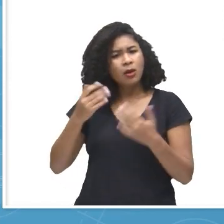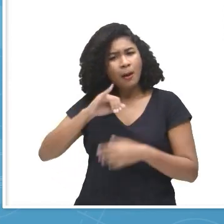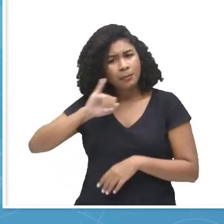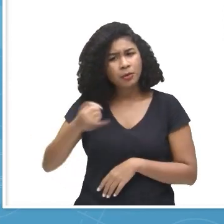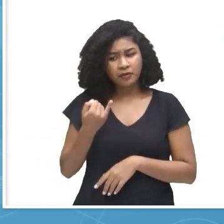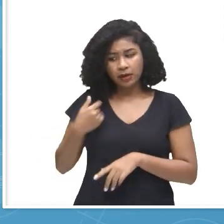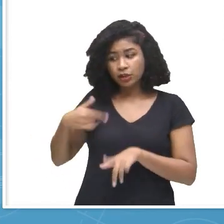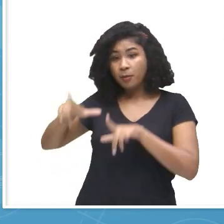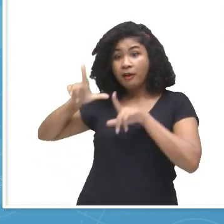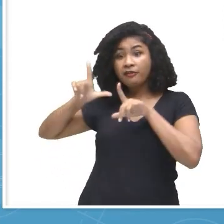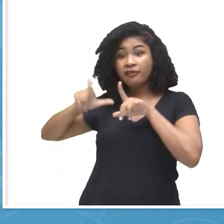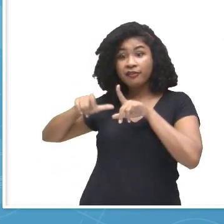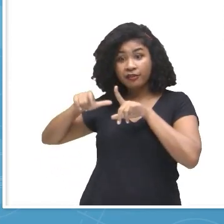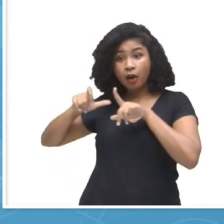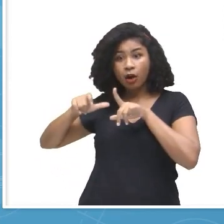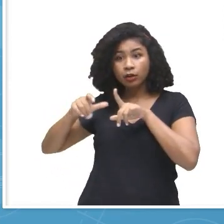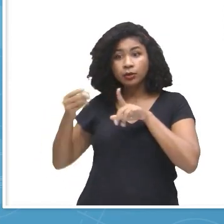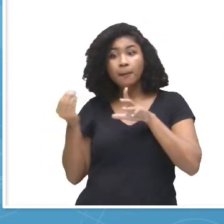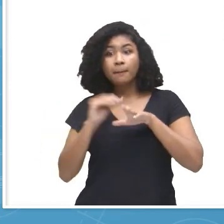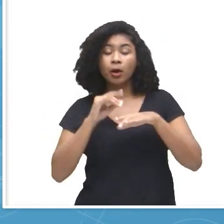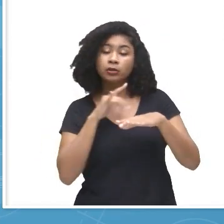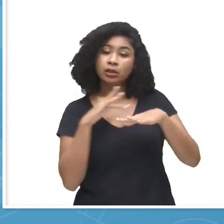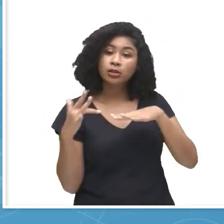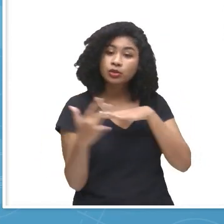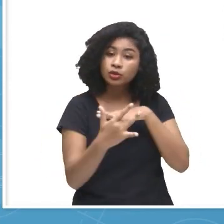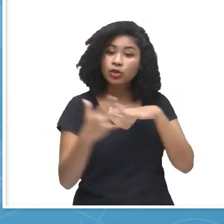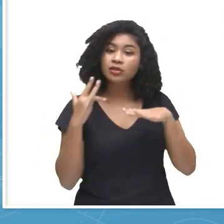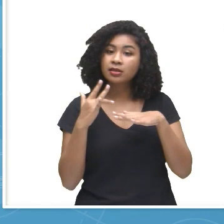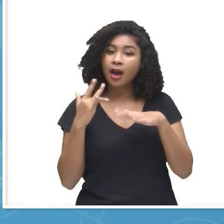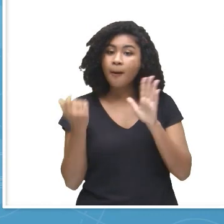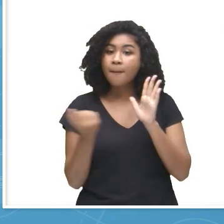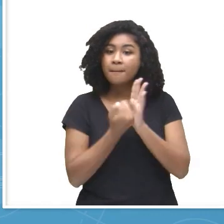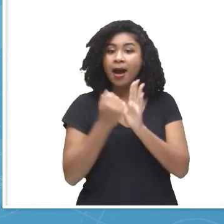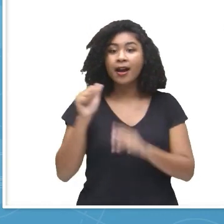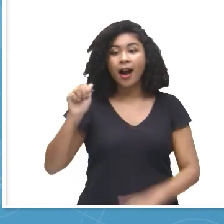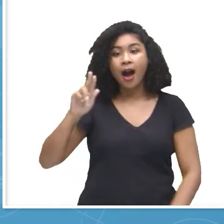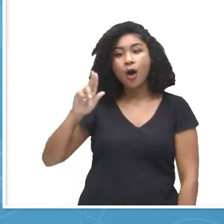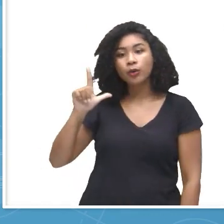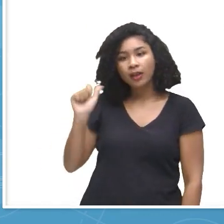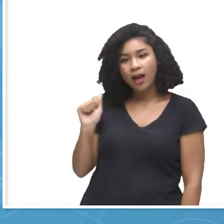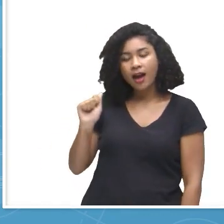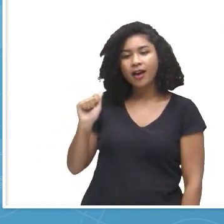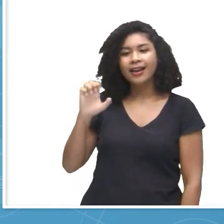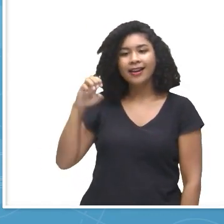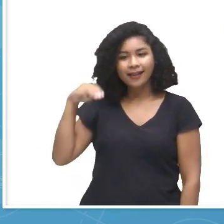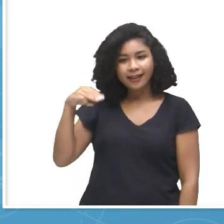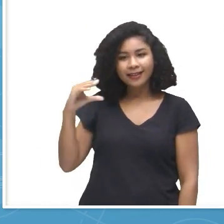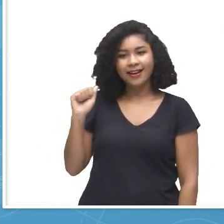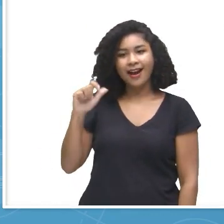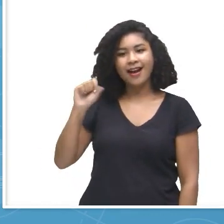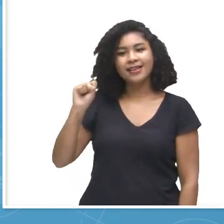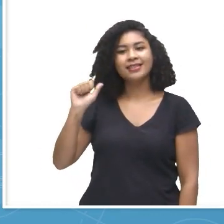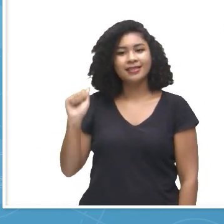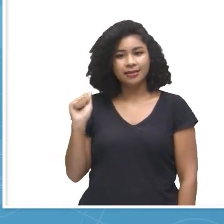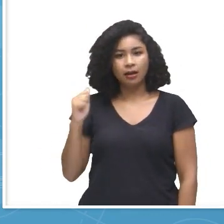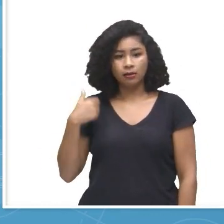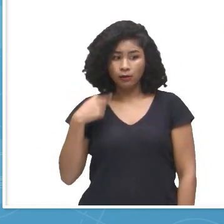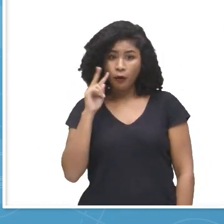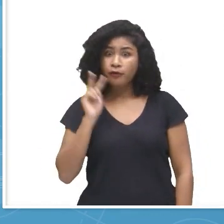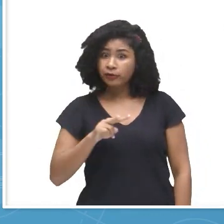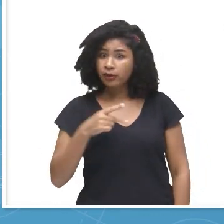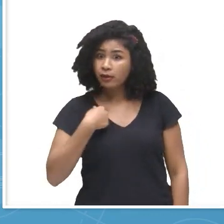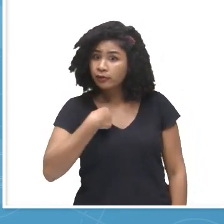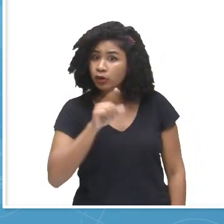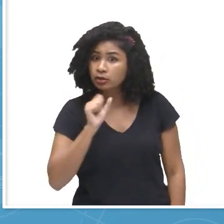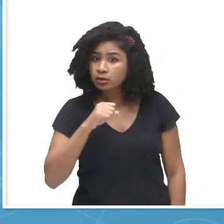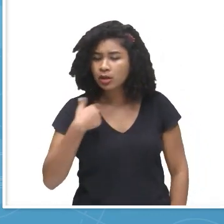do cartaz, bota na rede social e marca o aula em casa que eu vou ver, tá bom? Eu vou esperar vocês colocarem esses desenhos aí na